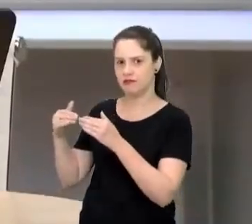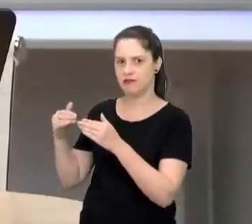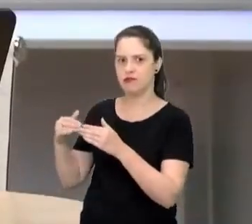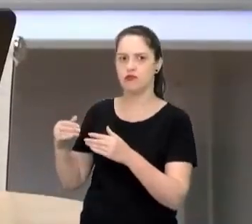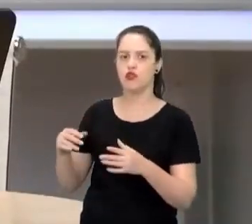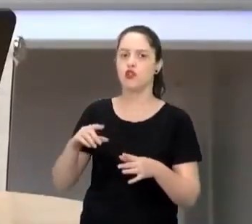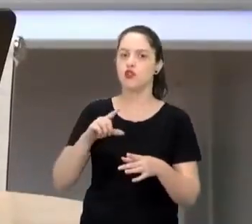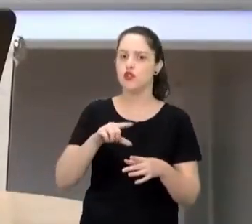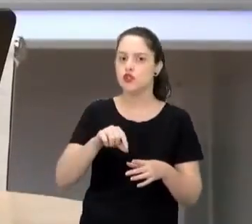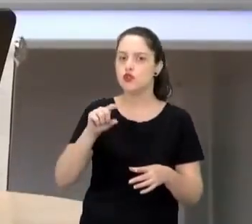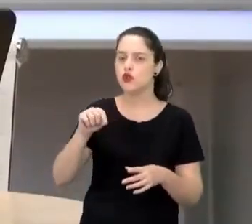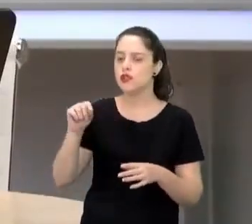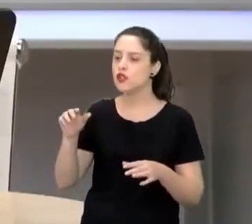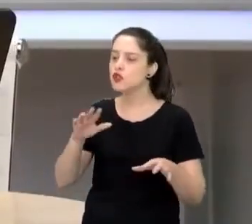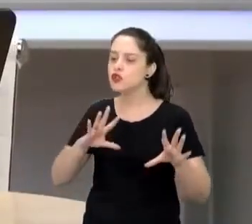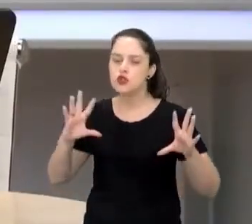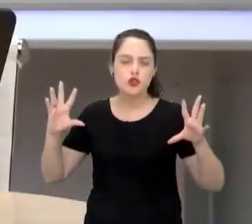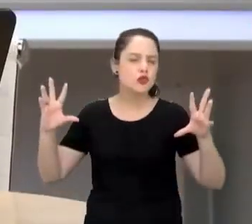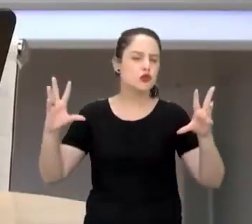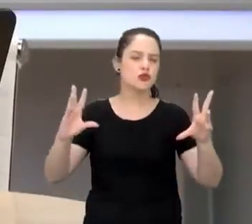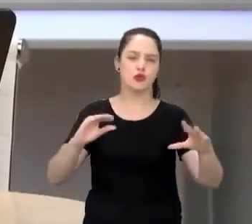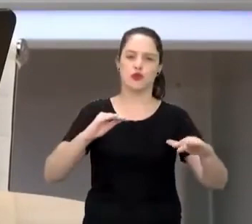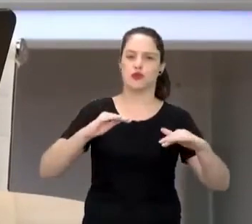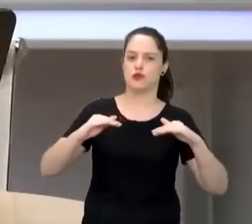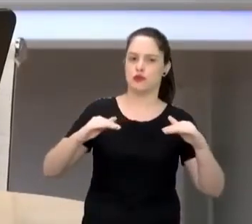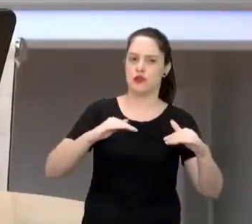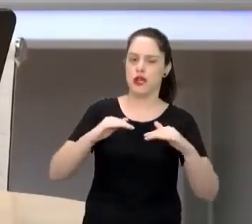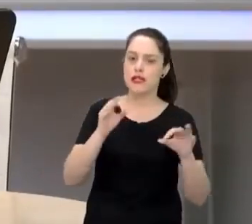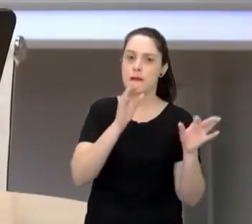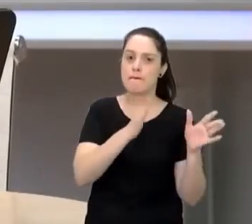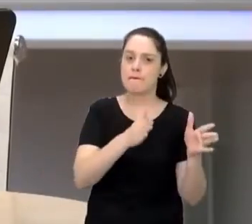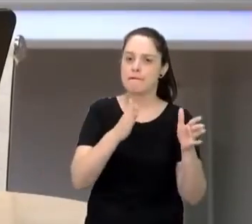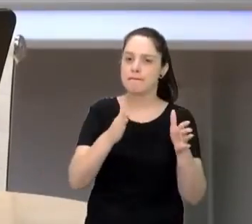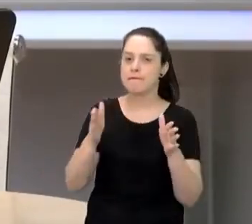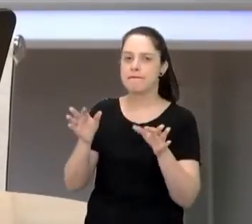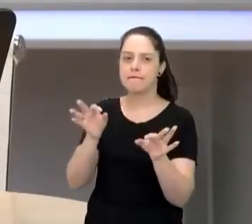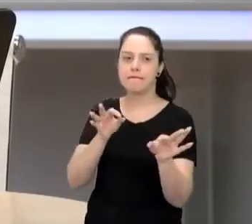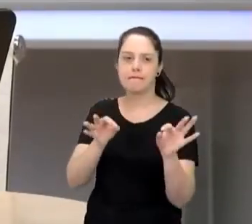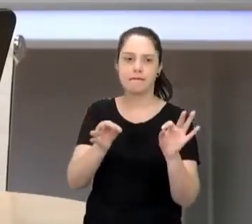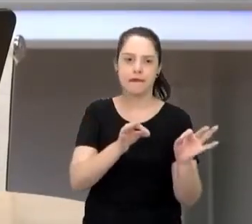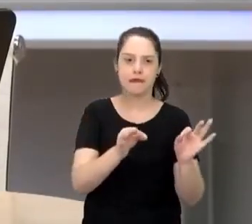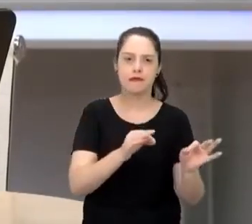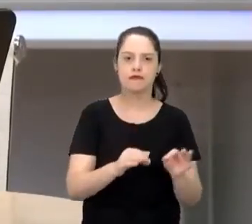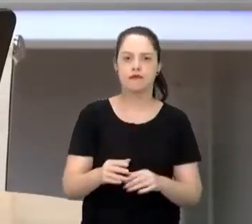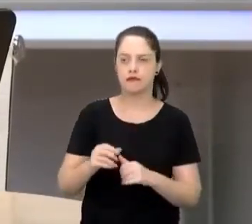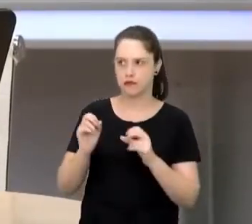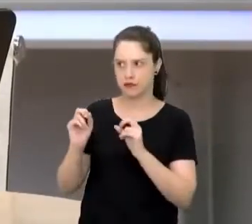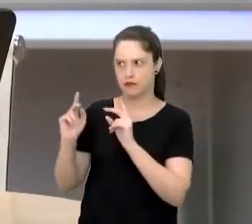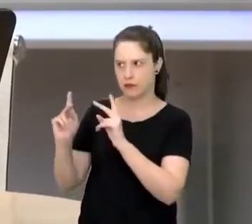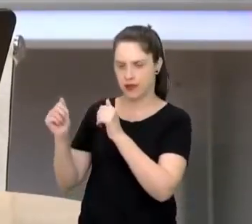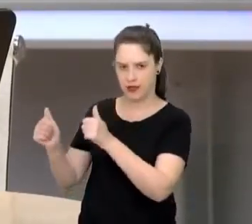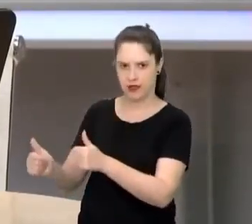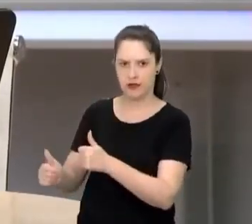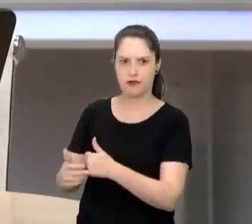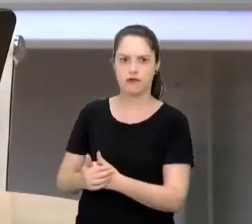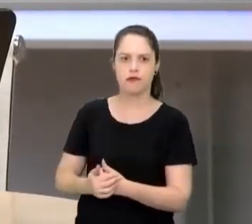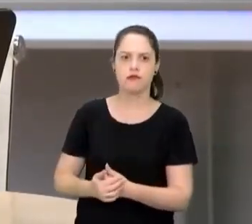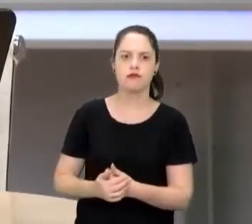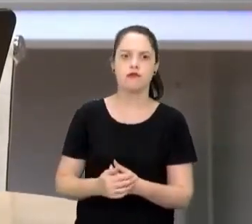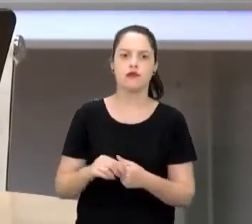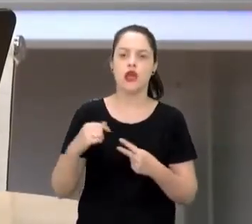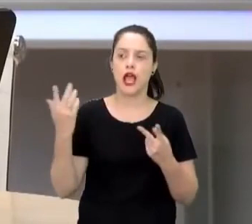aí todo o desenvolvimento aí, todo o nosso planejamento aí durante o ano letivo, tá bom? Agora, então, a gente vai